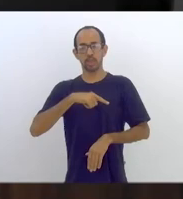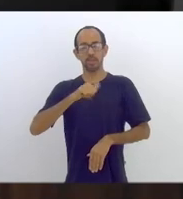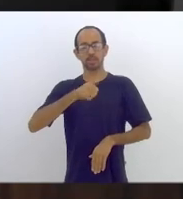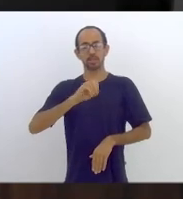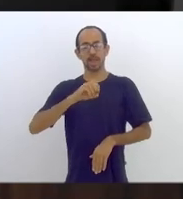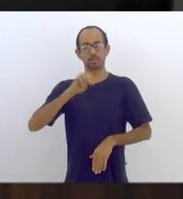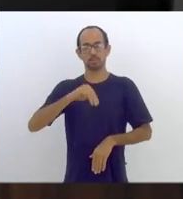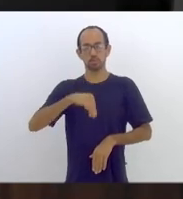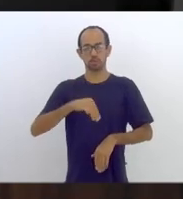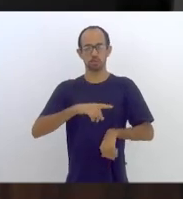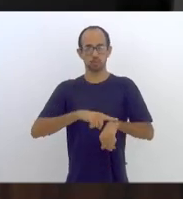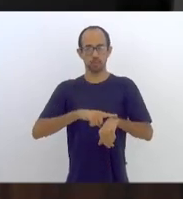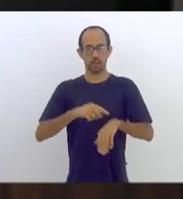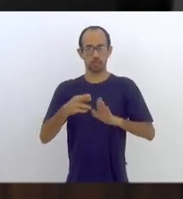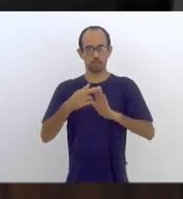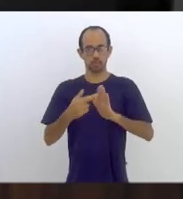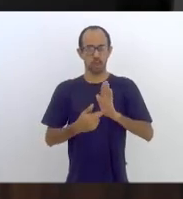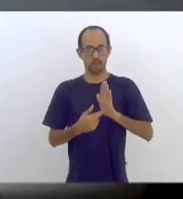regimental